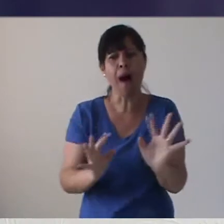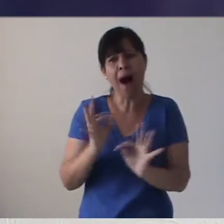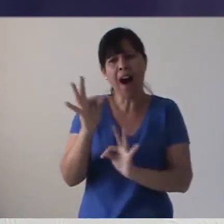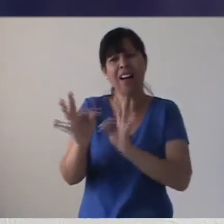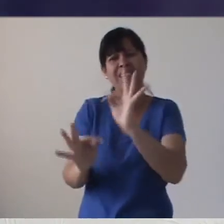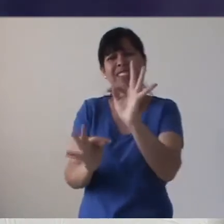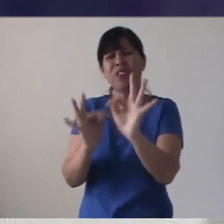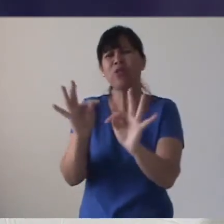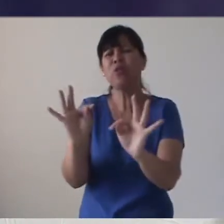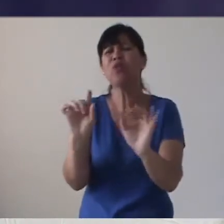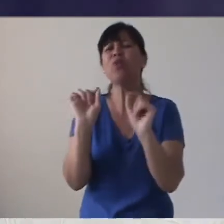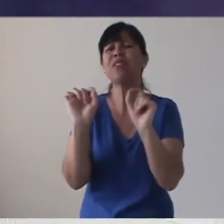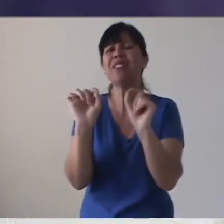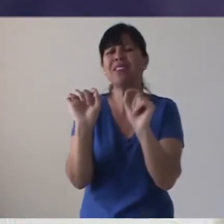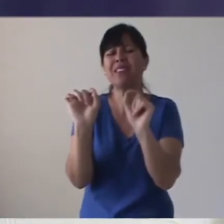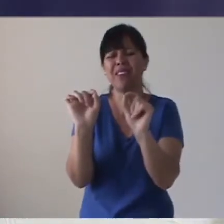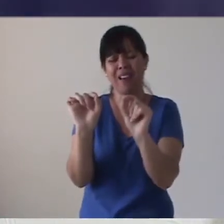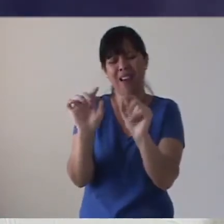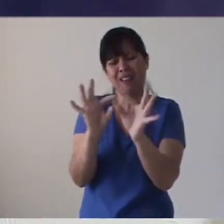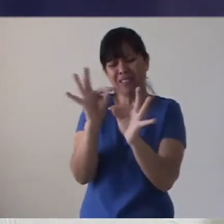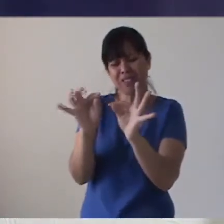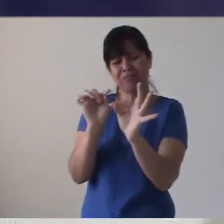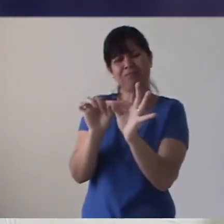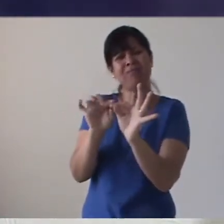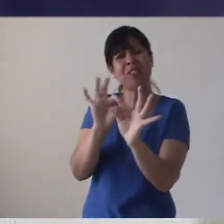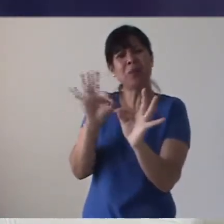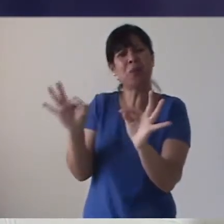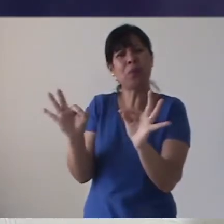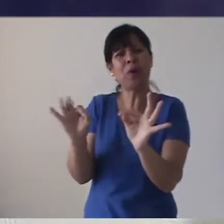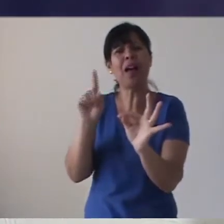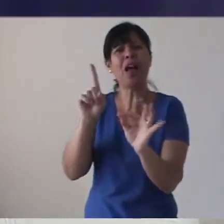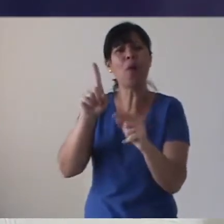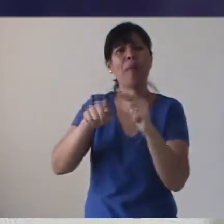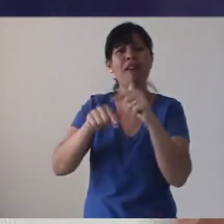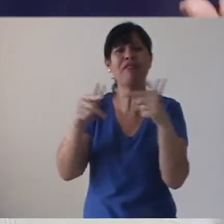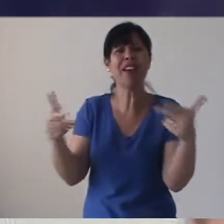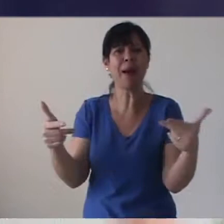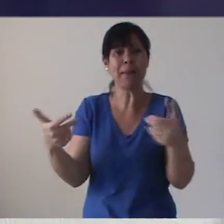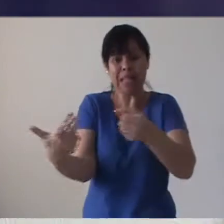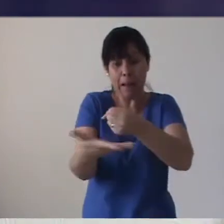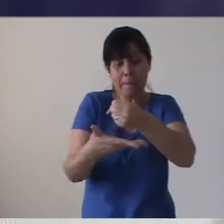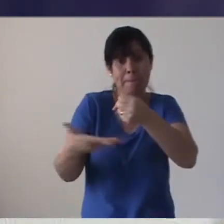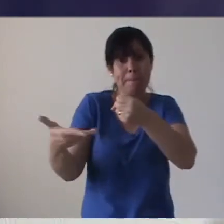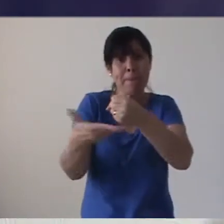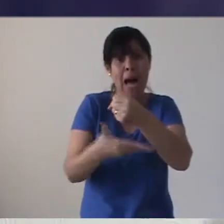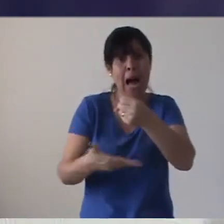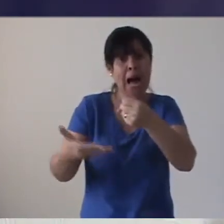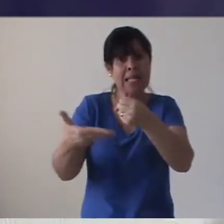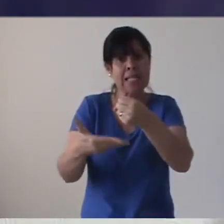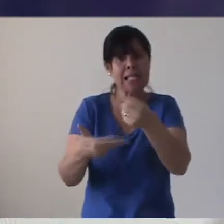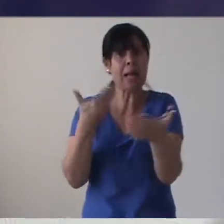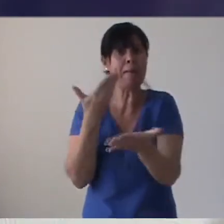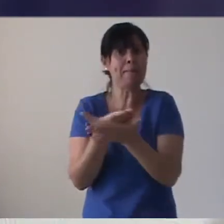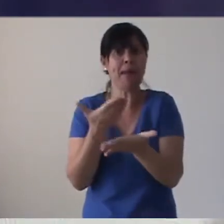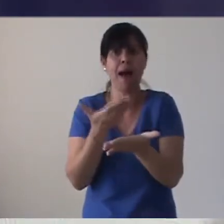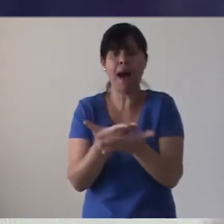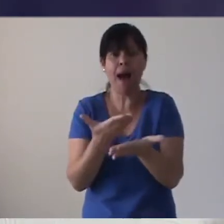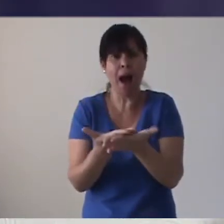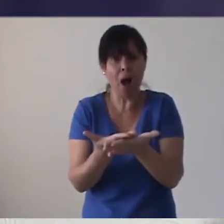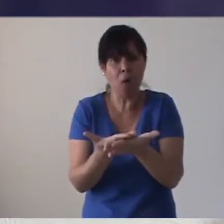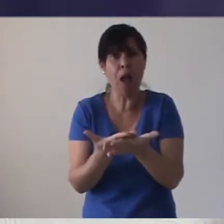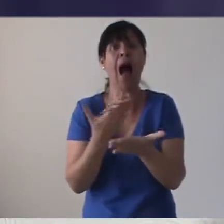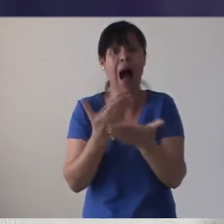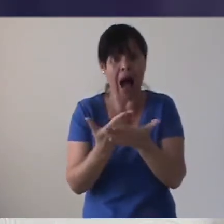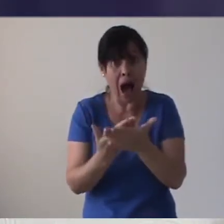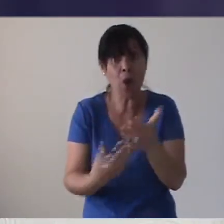é simplesmente ela é uma ferramenta de base para a aula. Sua aula continua